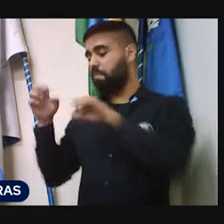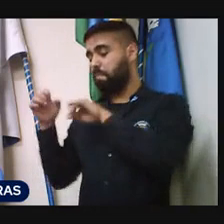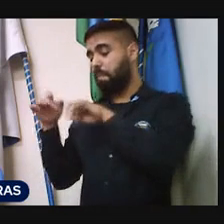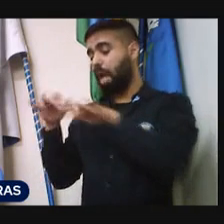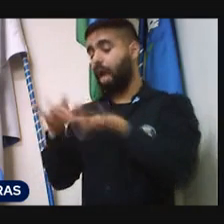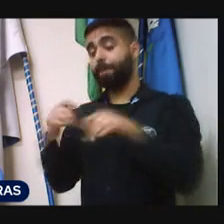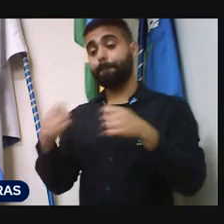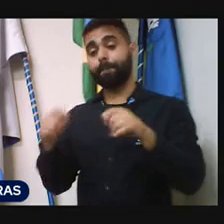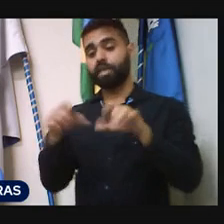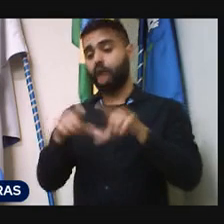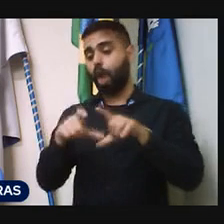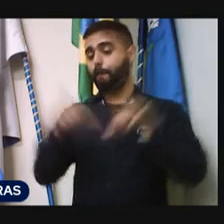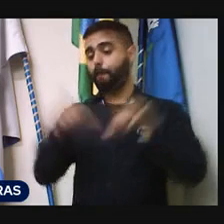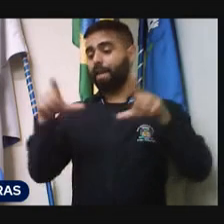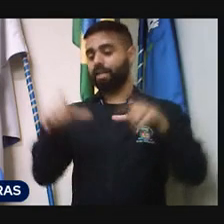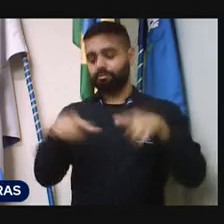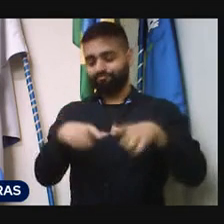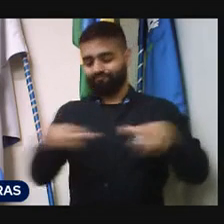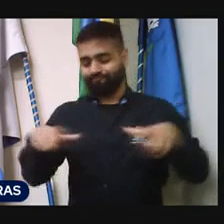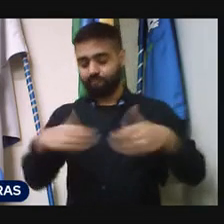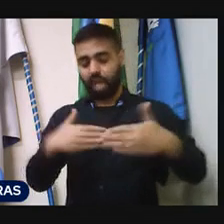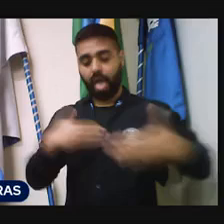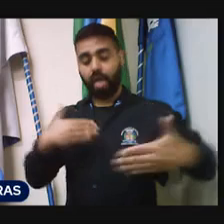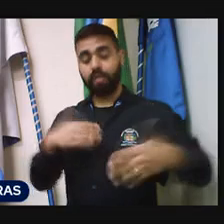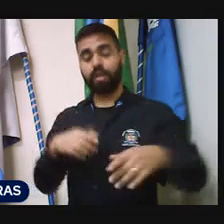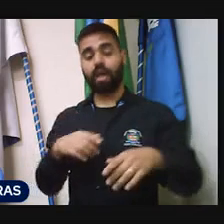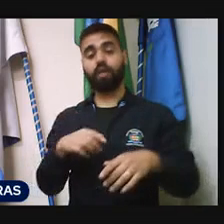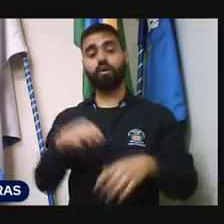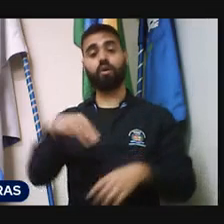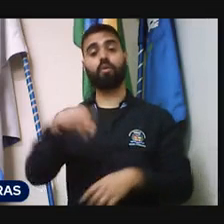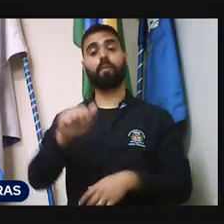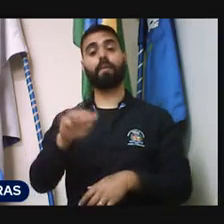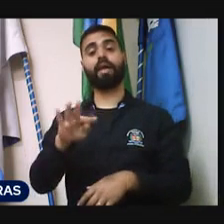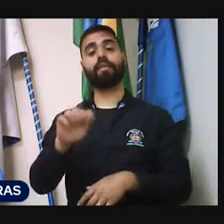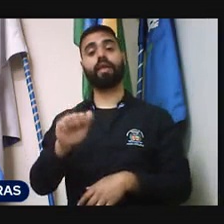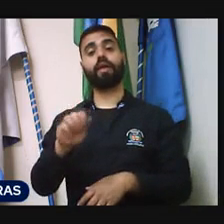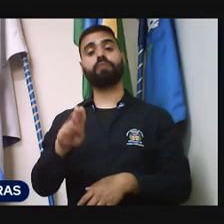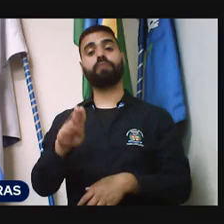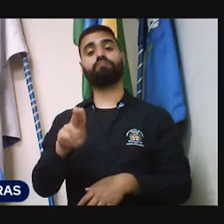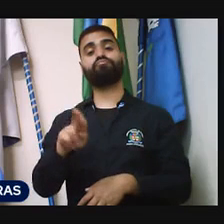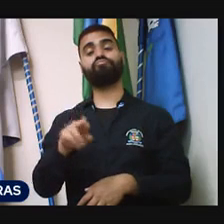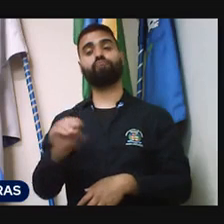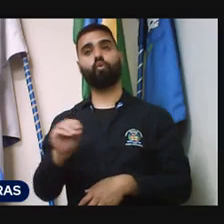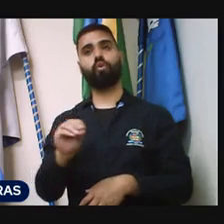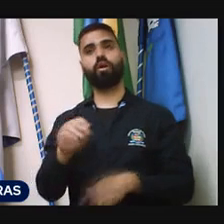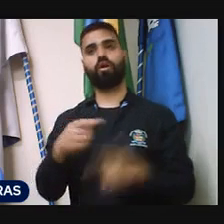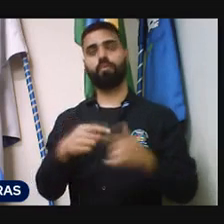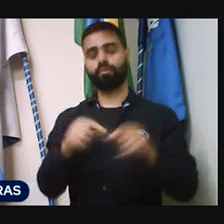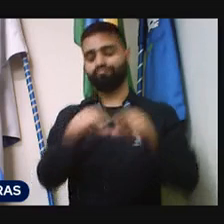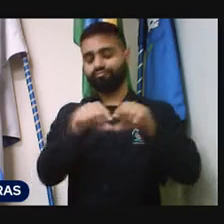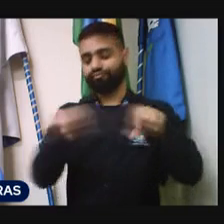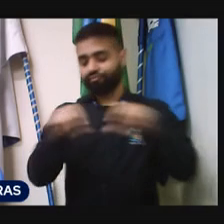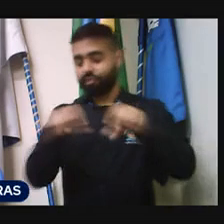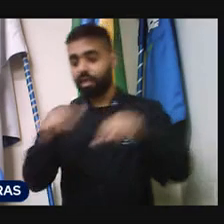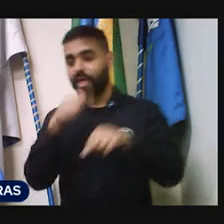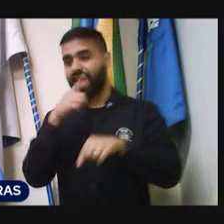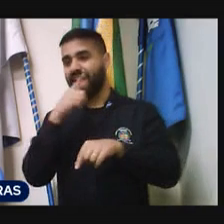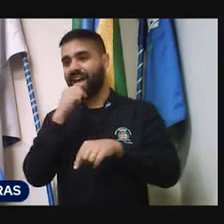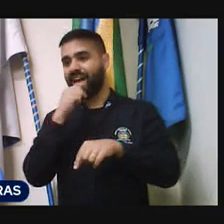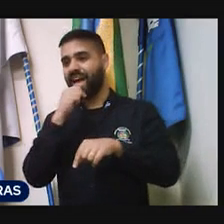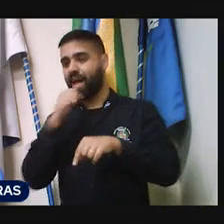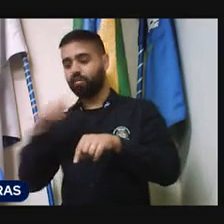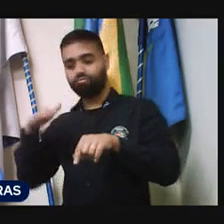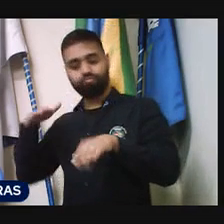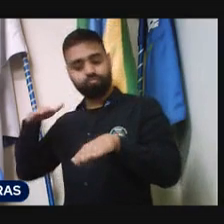aumentar os bons uma cabo que tem ao final da rua para que tá melhor a água os bons são estreitos e devido à velocidade da água não